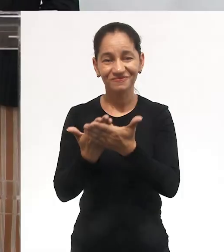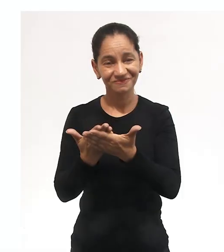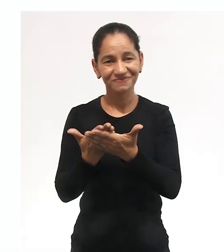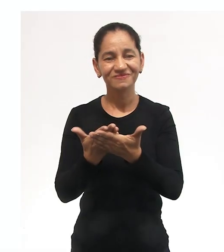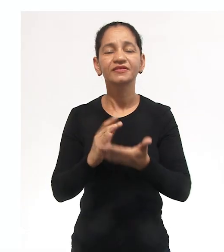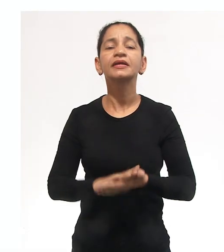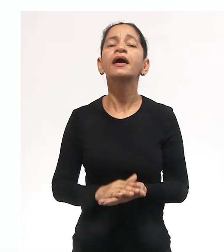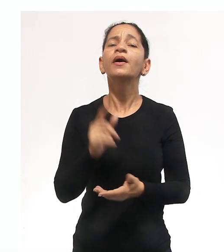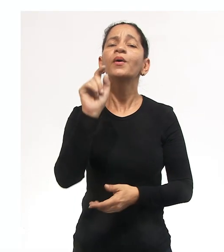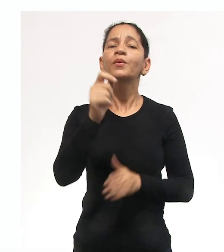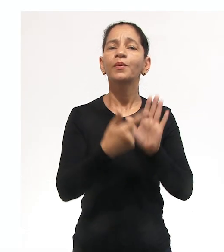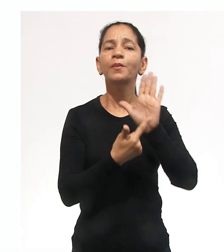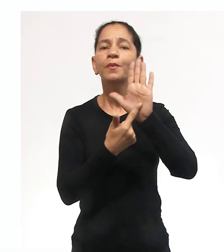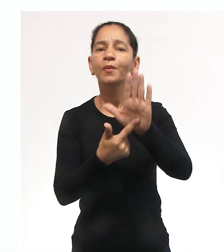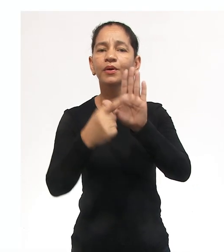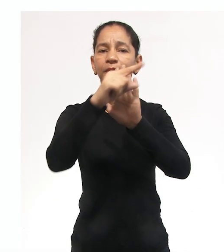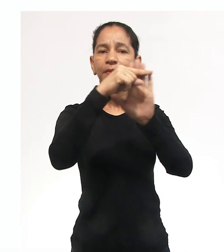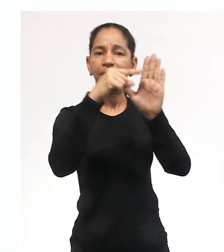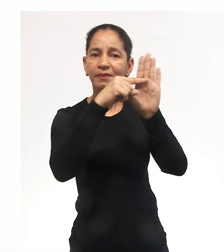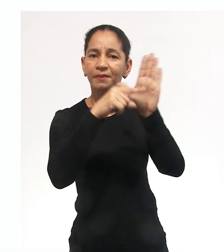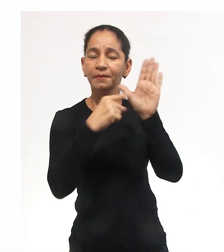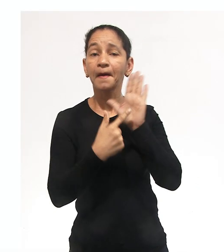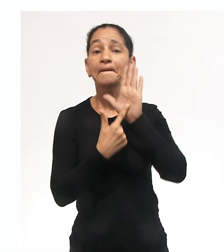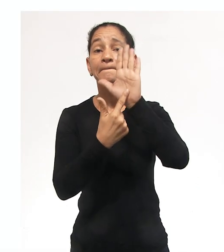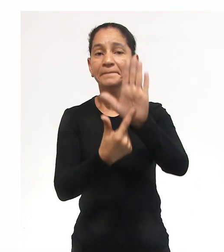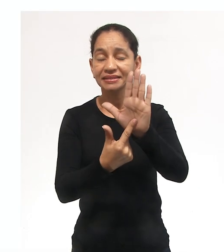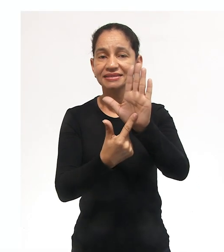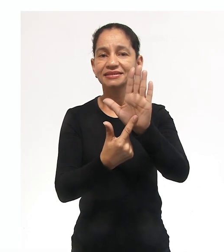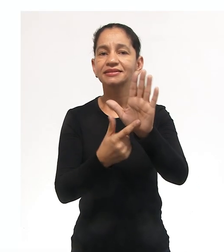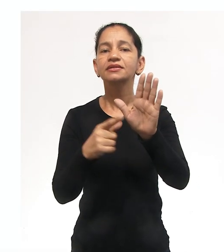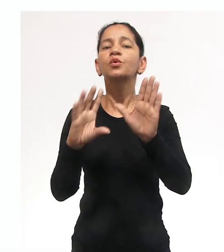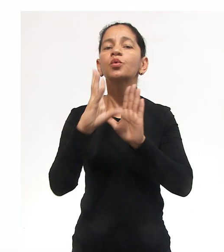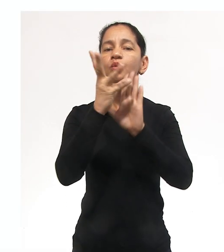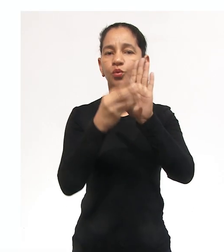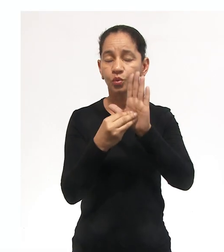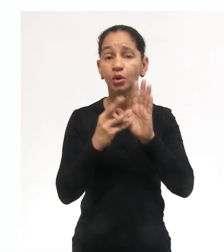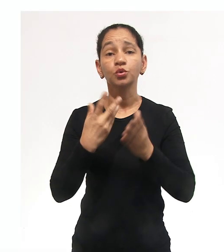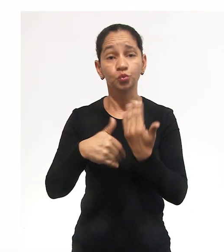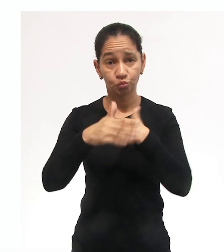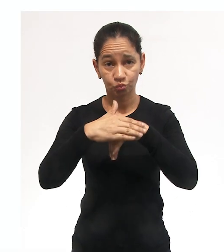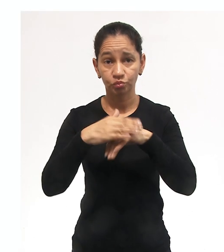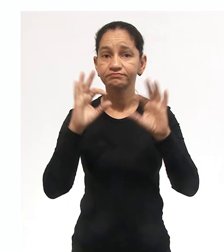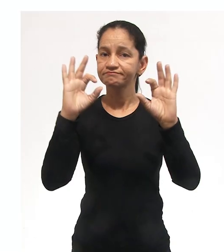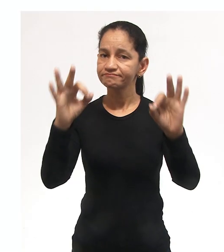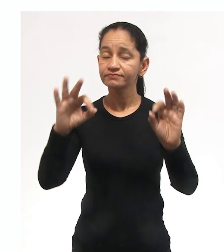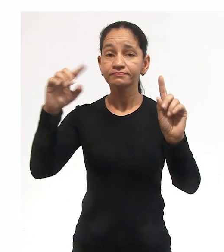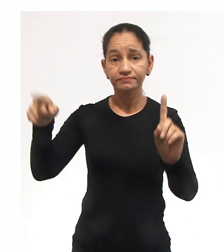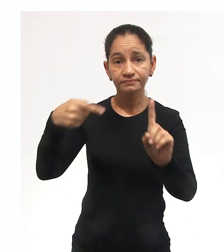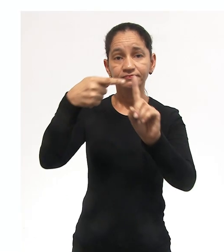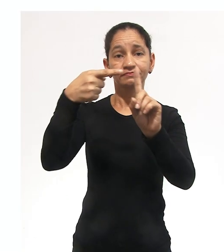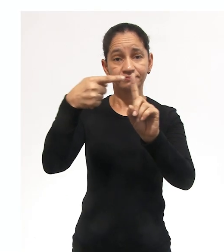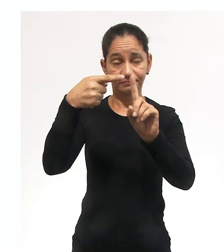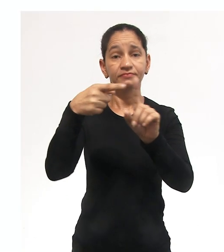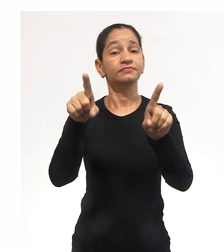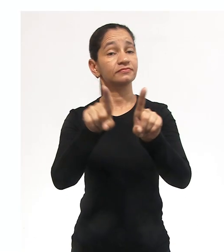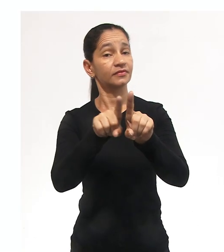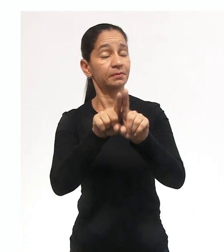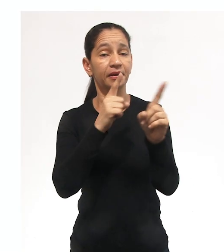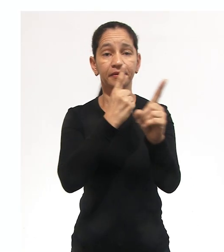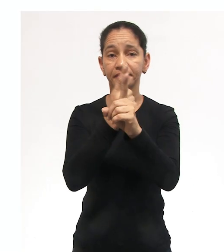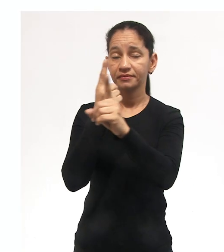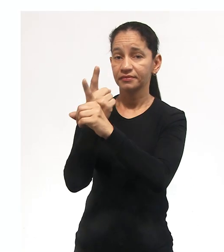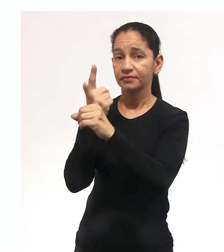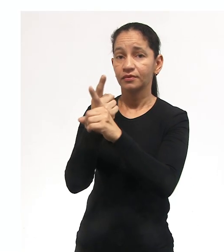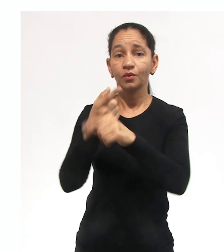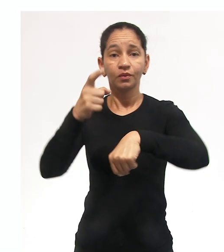aula. Vamos iniciar aqui com a apresentação da ementa da disciplina, com os objetivos, os